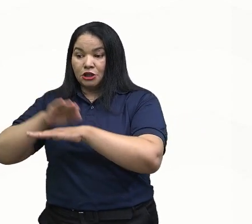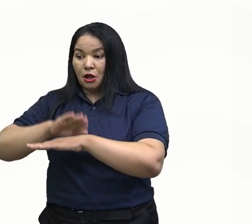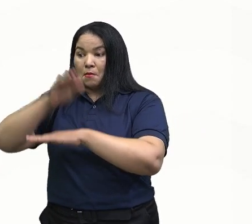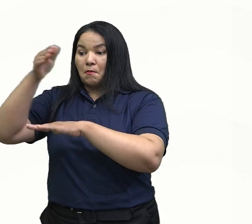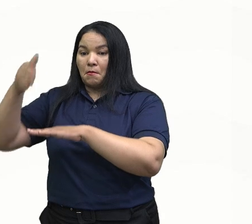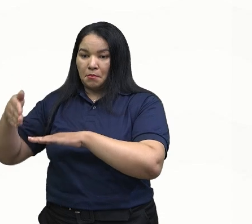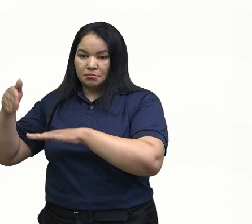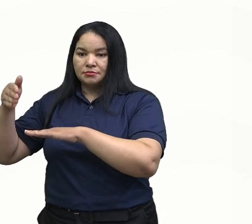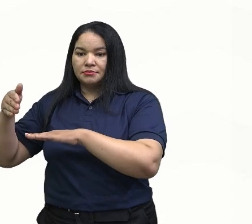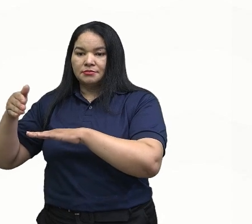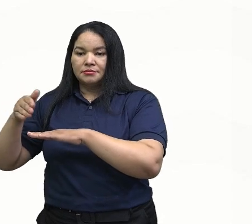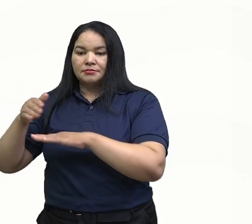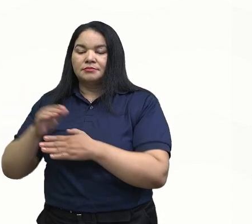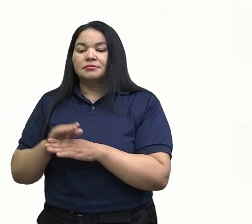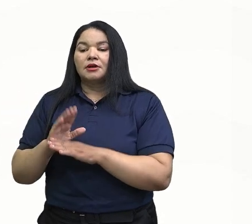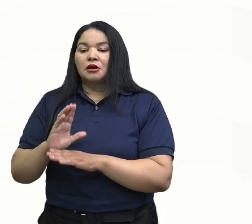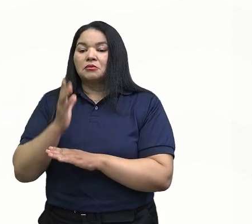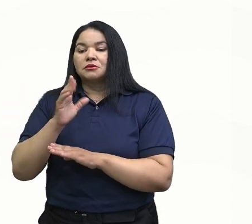vai acontecer?